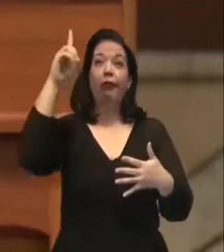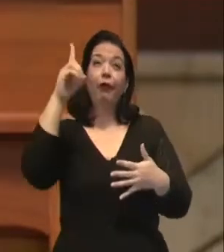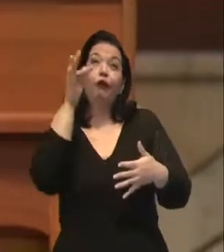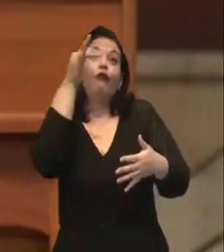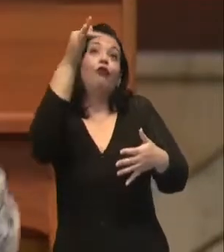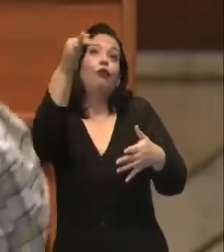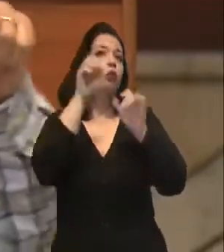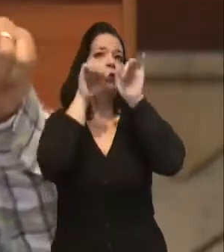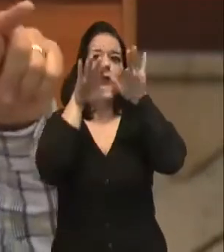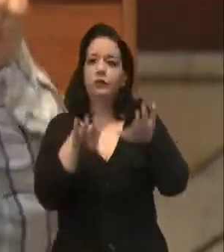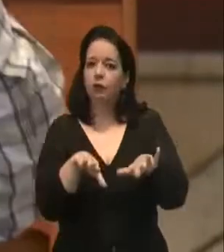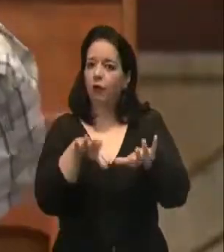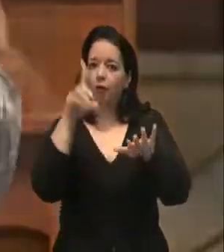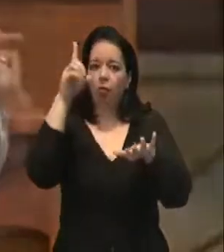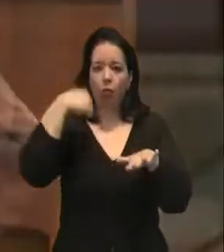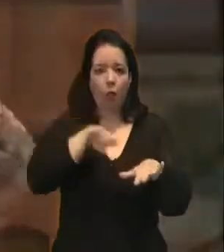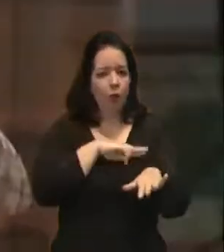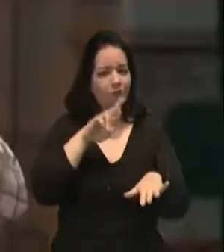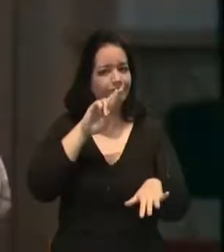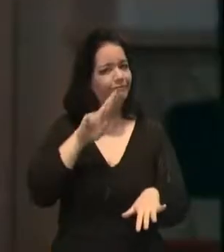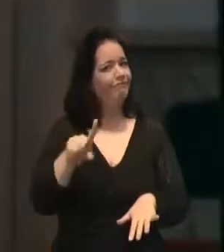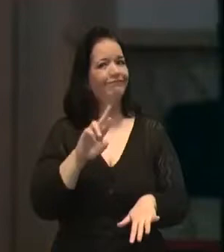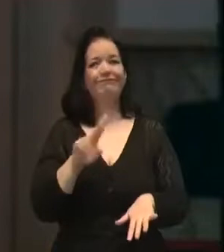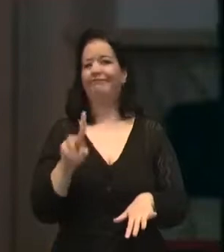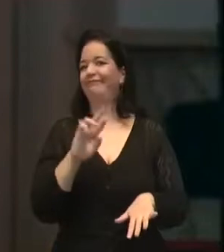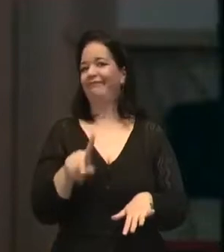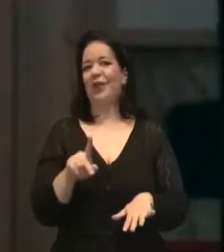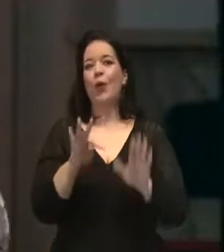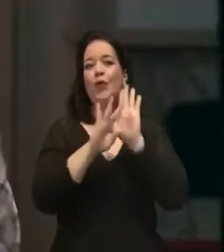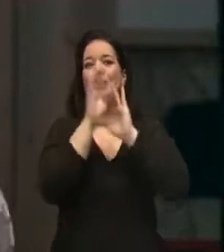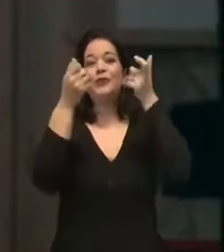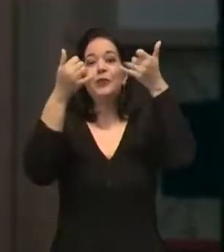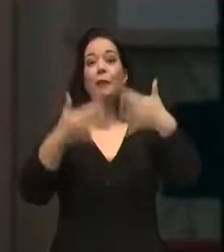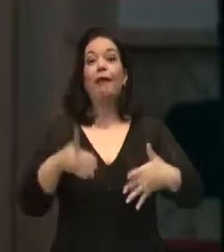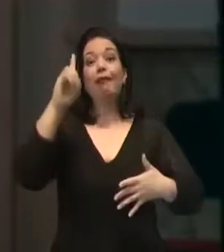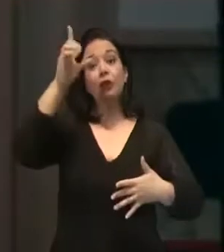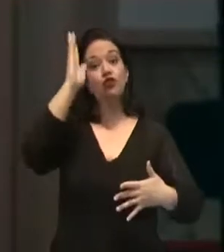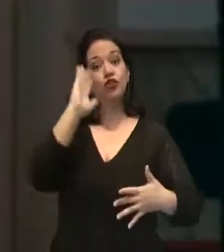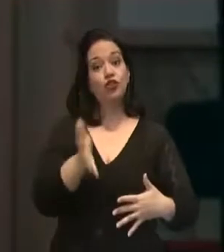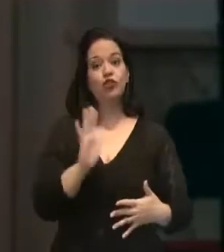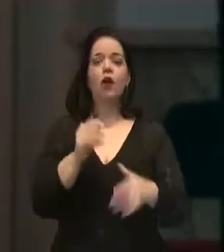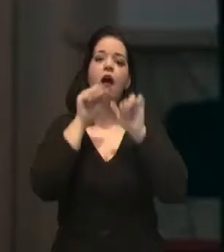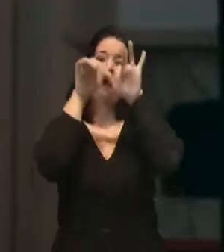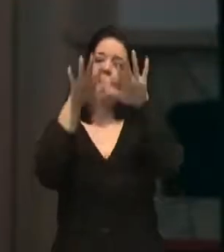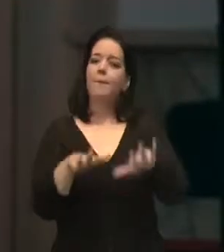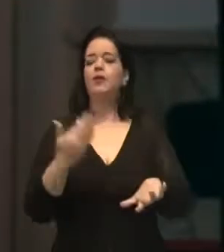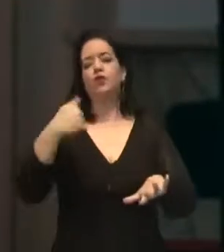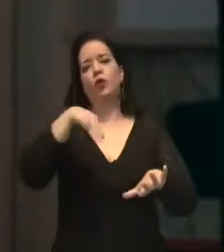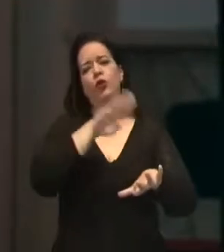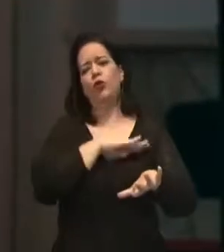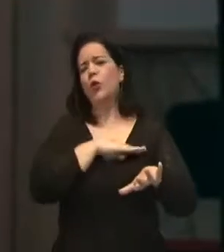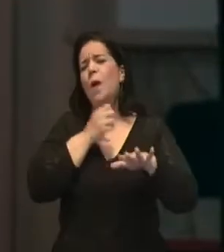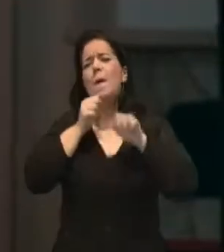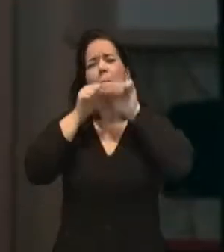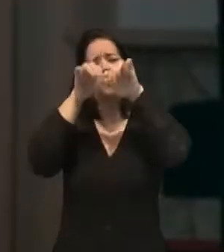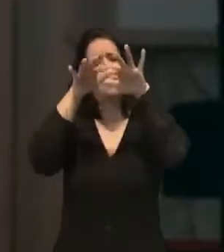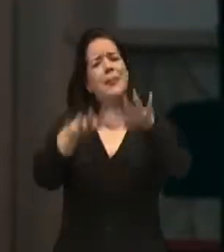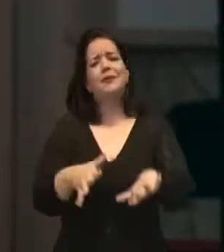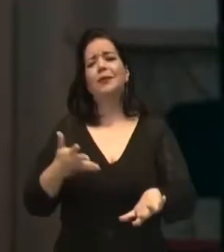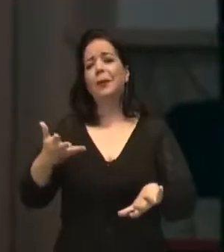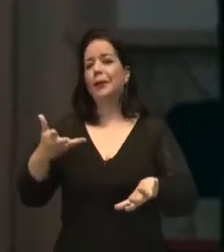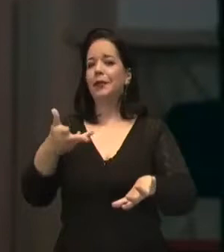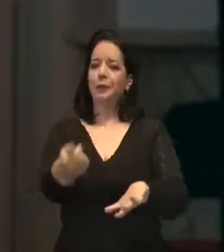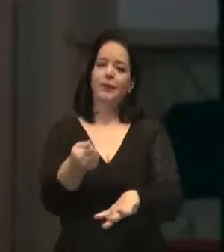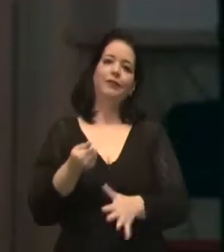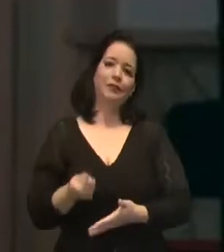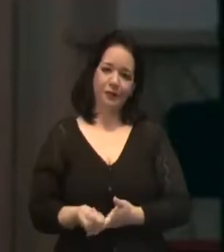texto diz que Deus já nos abençoou com todas essas bênçãos. Ele já nos deu tudo